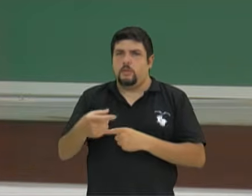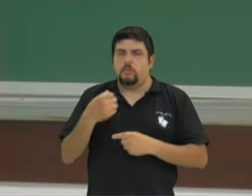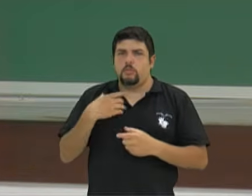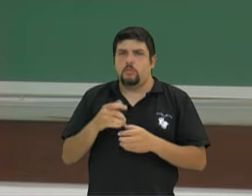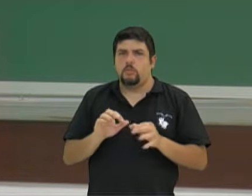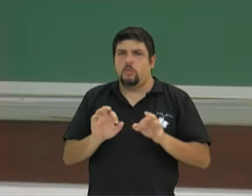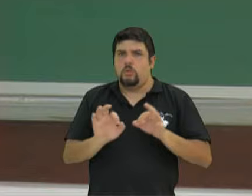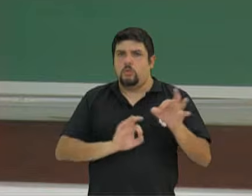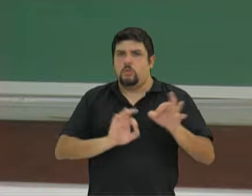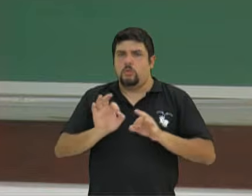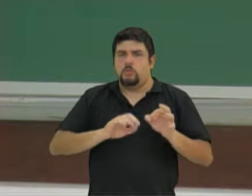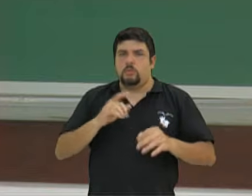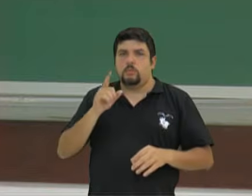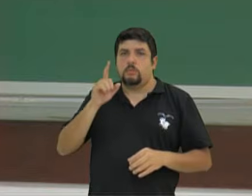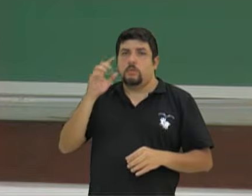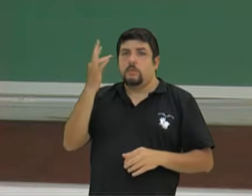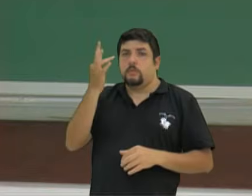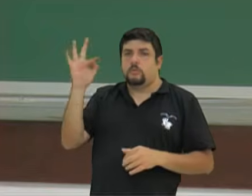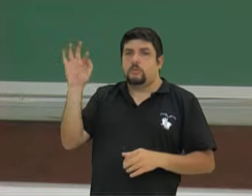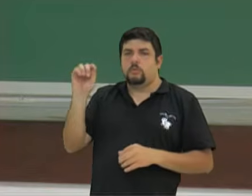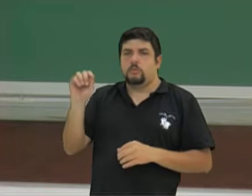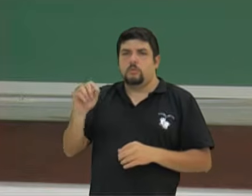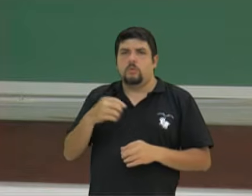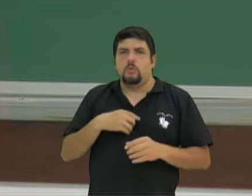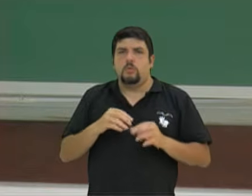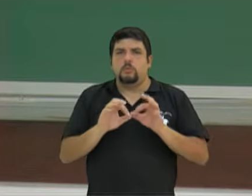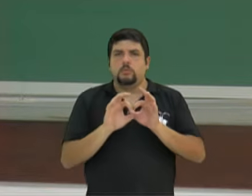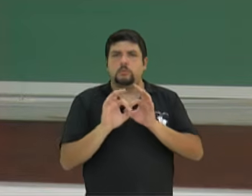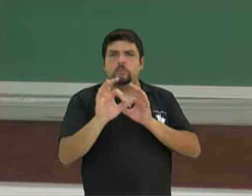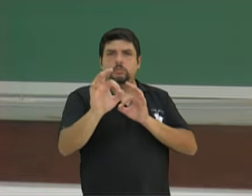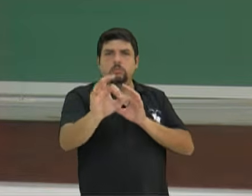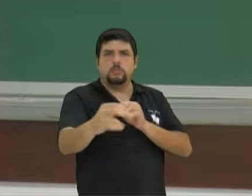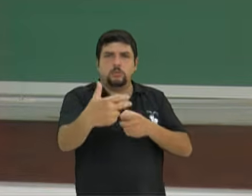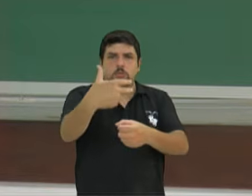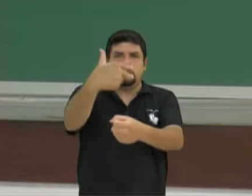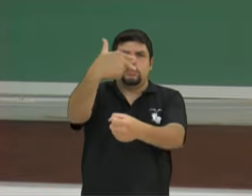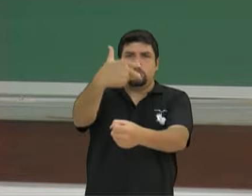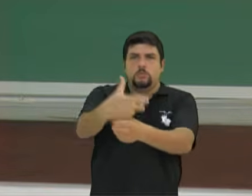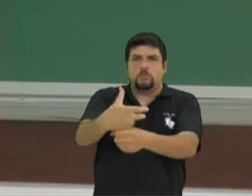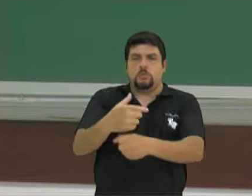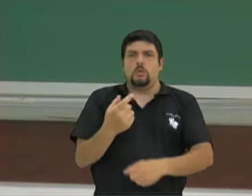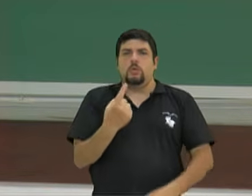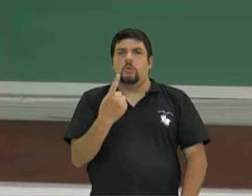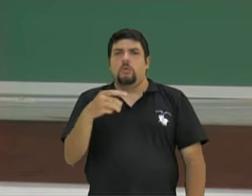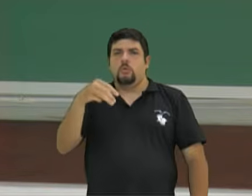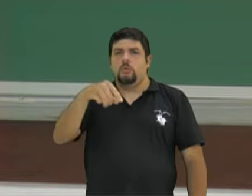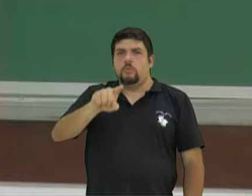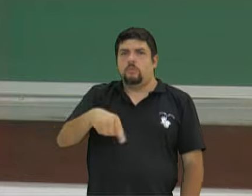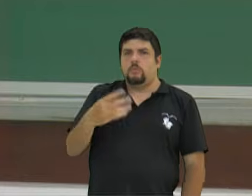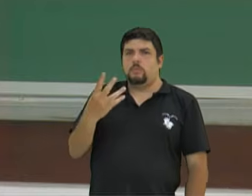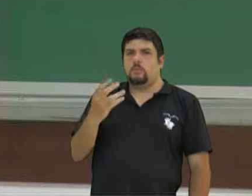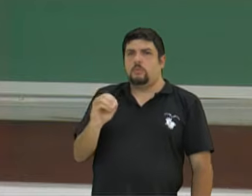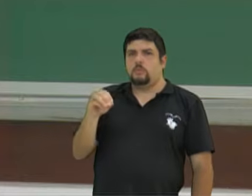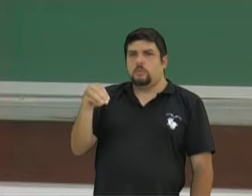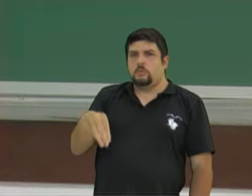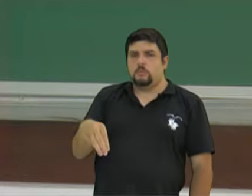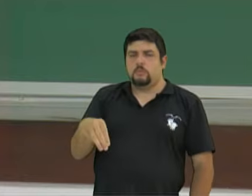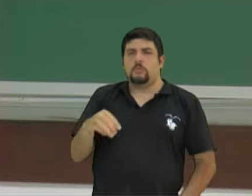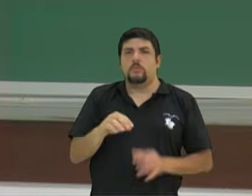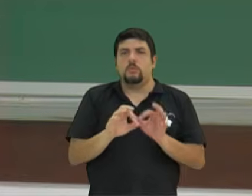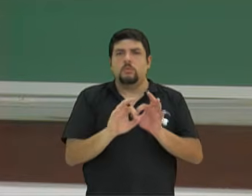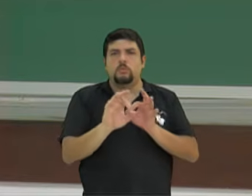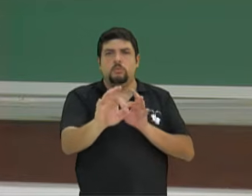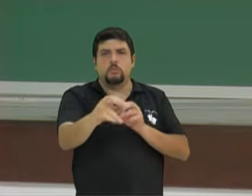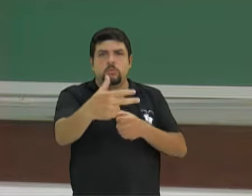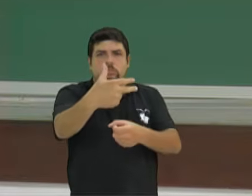era o que estava mais ou menos a 1,5 m, a câmera ficava mais ou menos a 1,40 m do ator, né? Então era um pouco